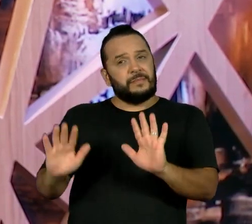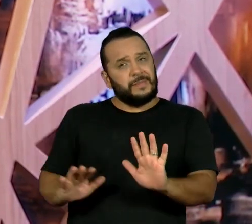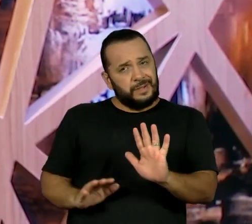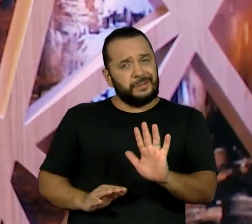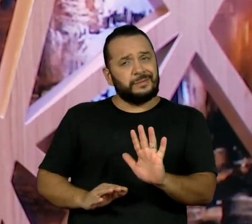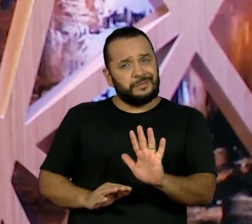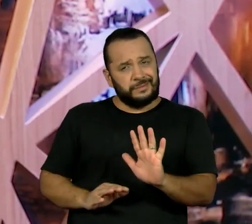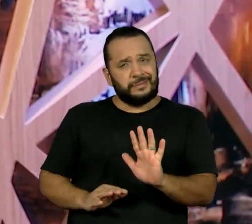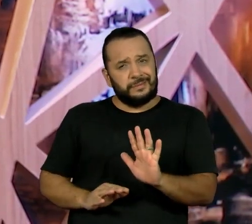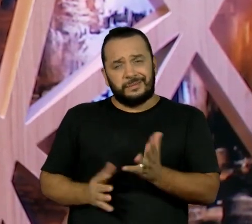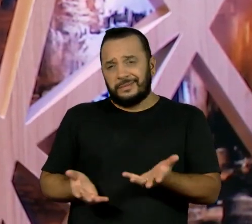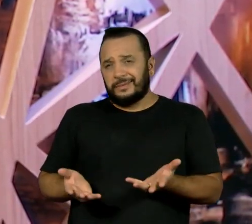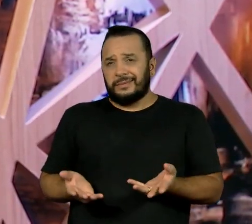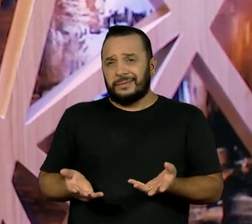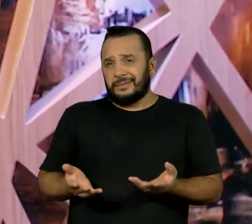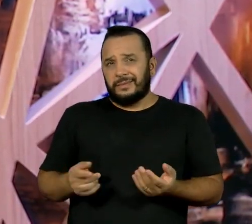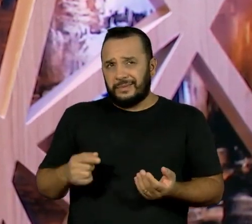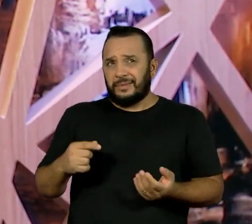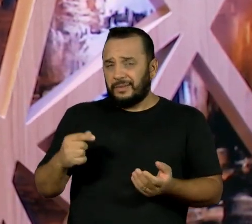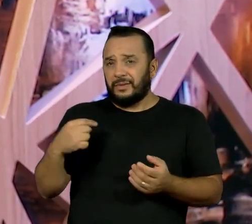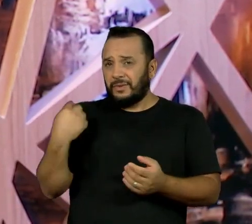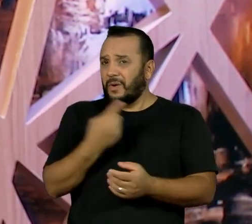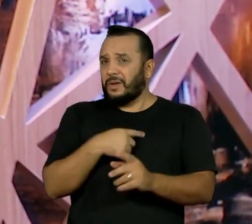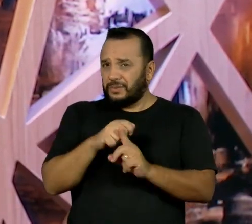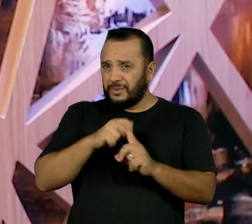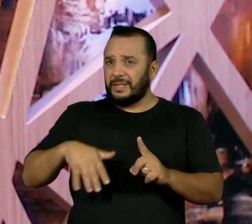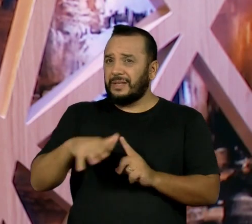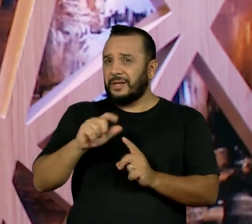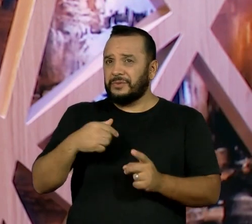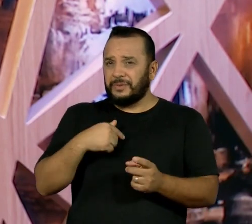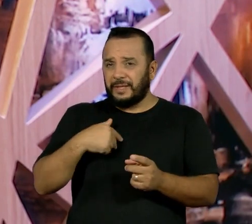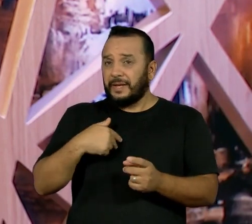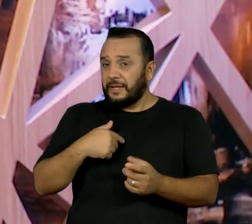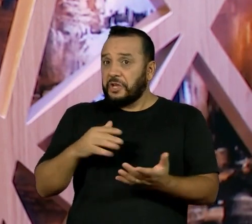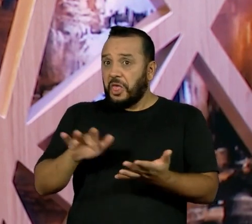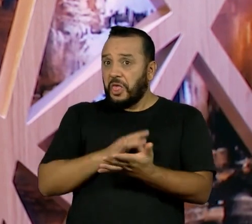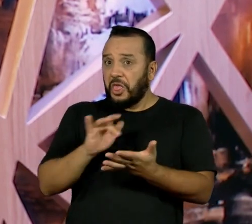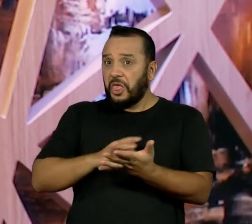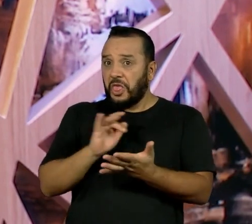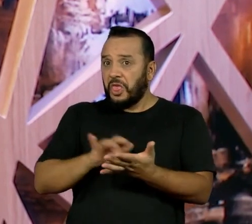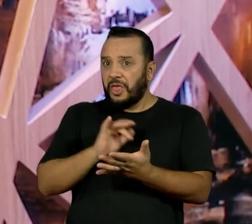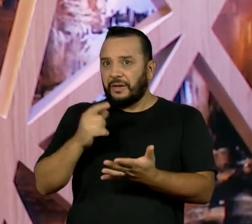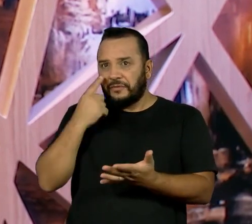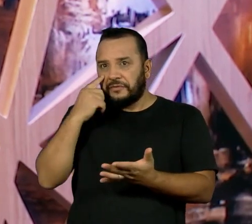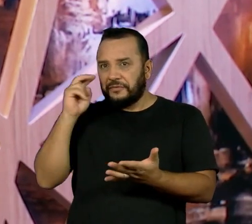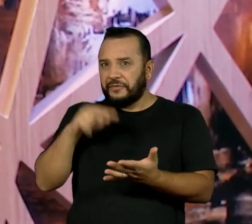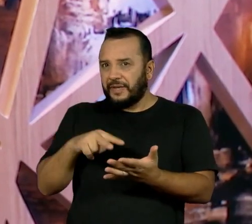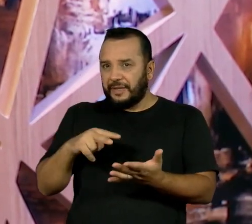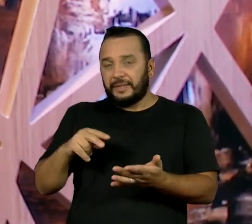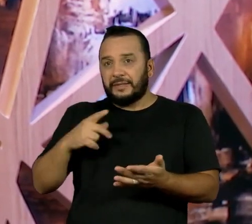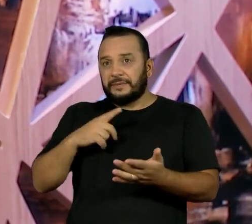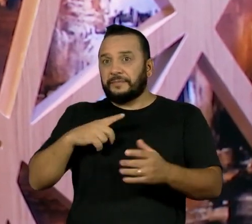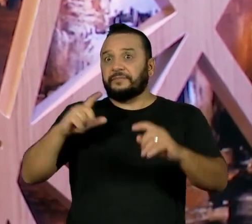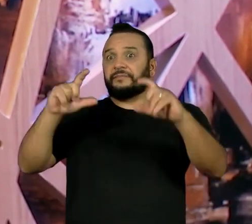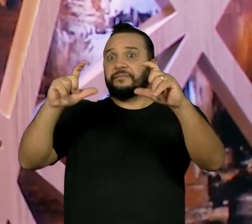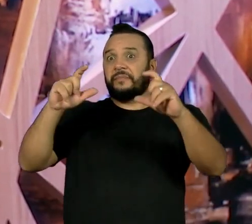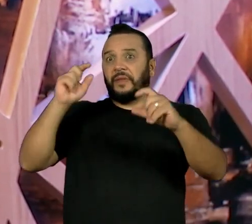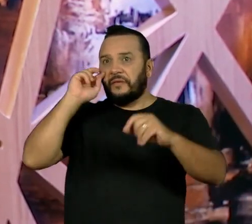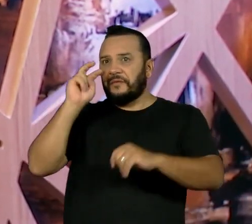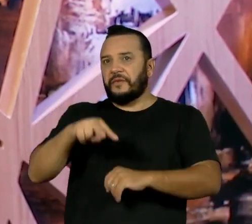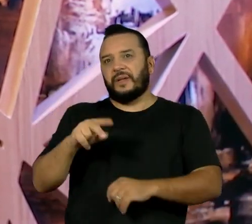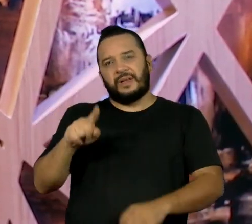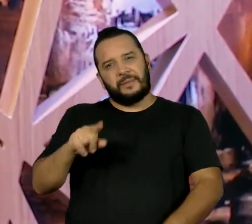isso não comunica, né? A gente está ali numa sociedade que é a sociedade da manchete, né? Você não clica para ver, você lê a manchete. E isso é